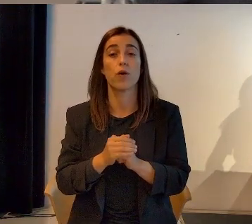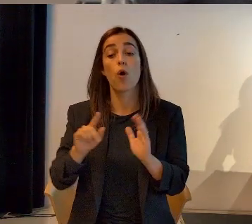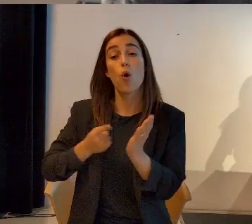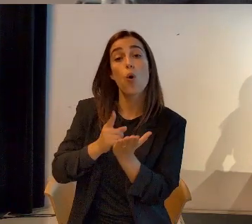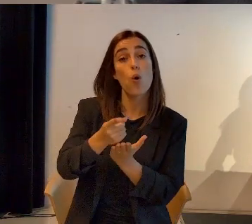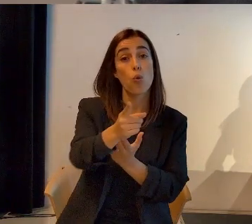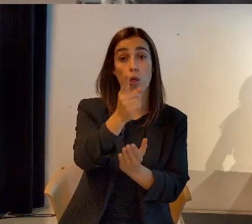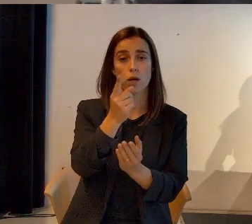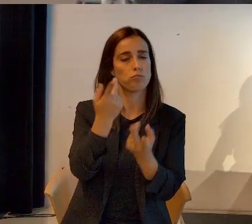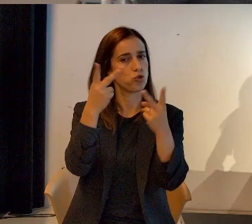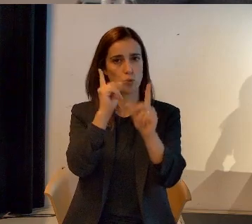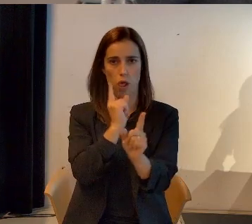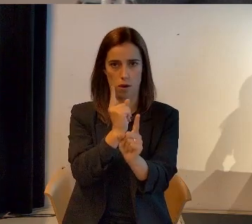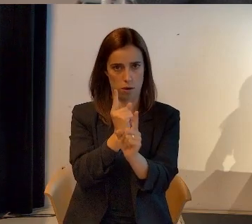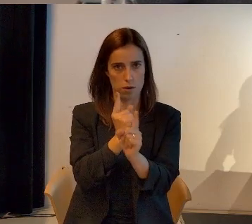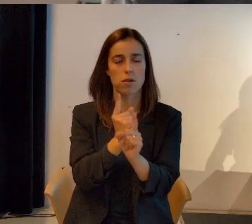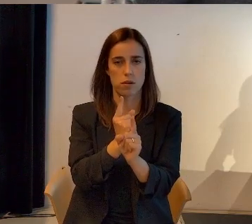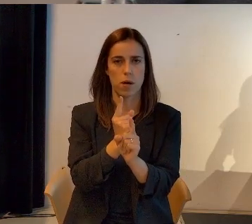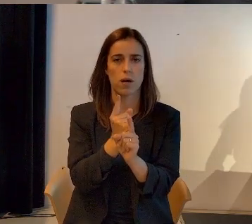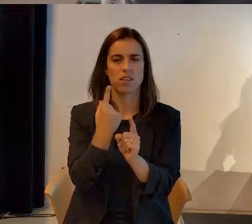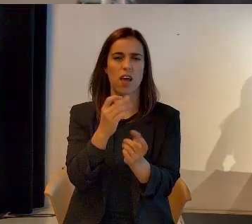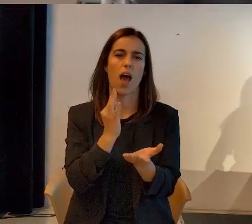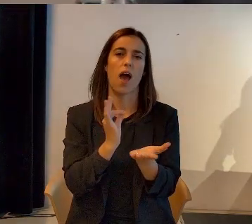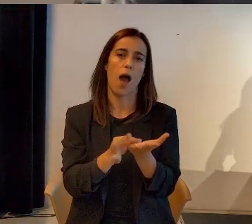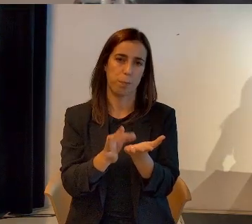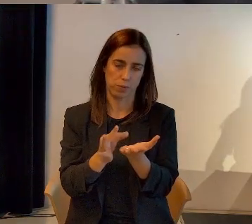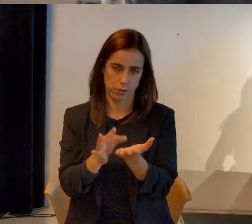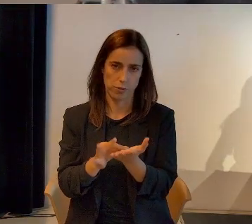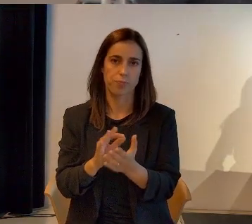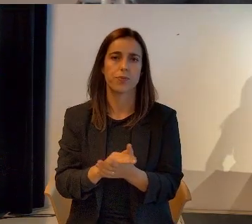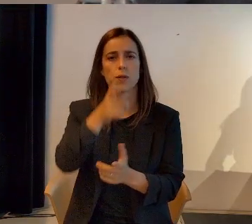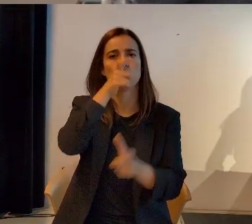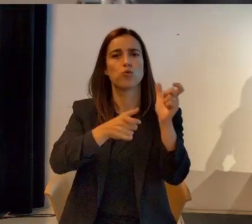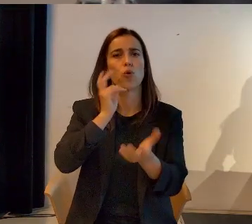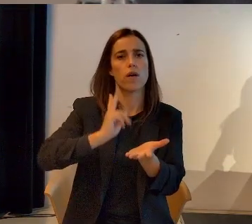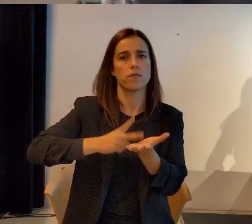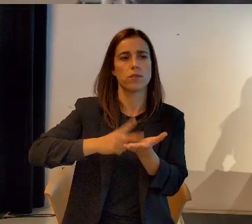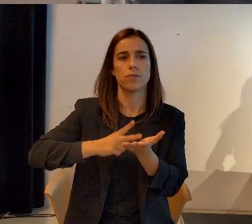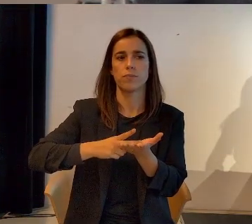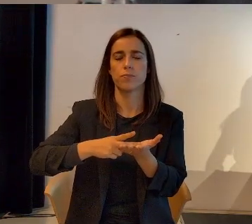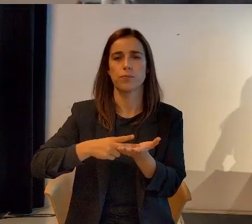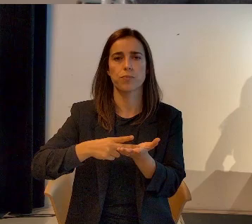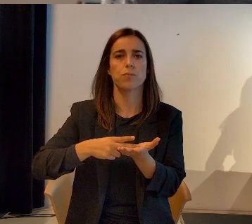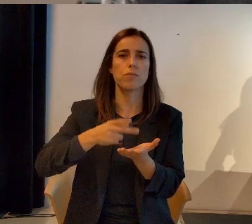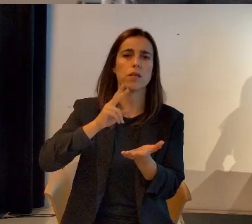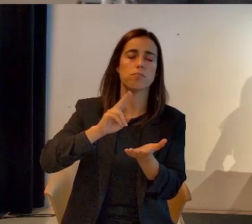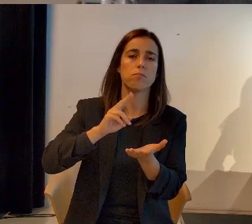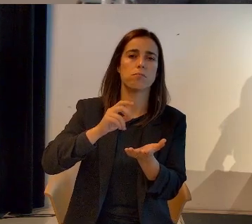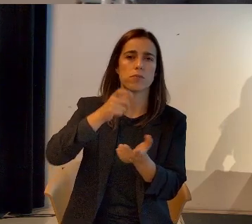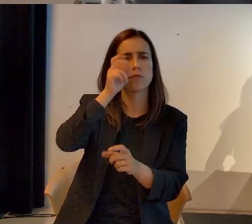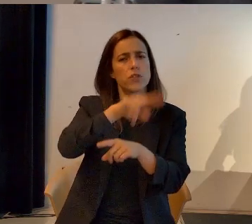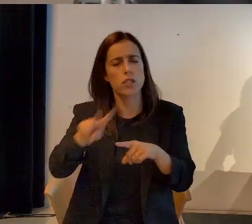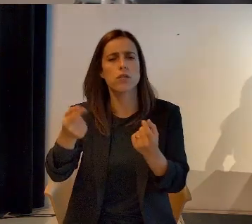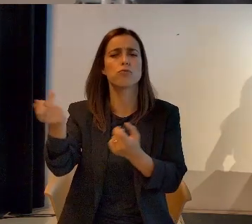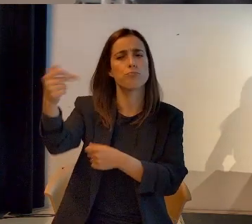vai continuar a estar disponível através das apps, em que as pessoas, os visitantes, enquanto não houver concertos, ou mesmo durante a tarde, podem